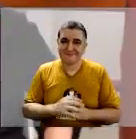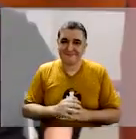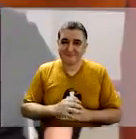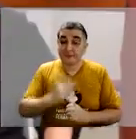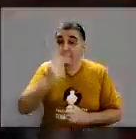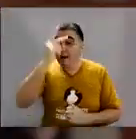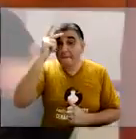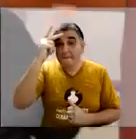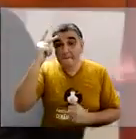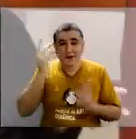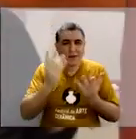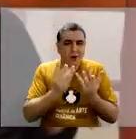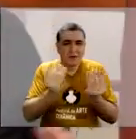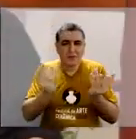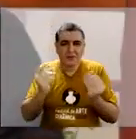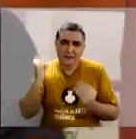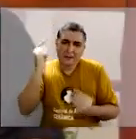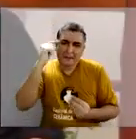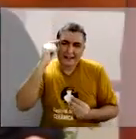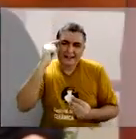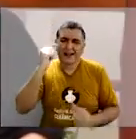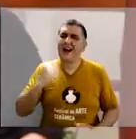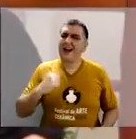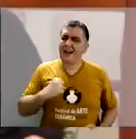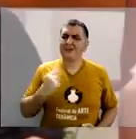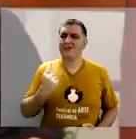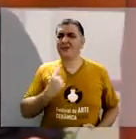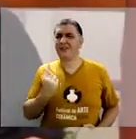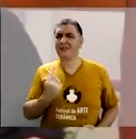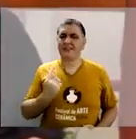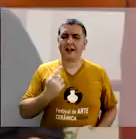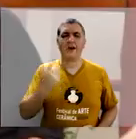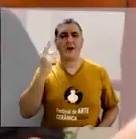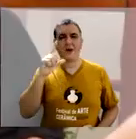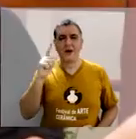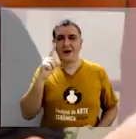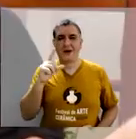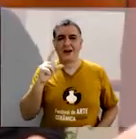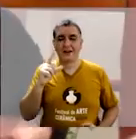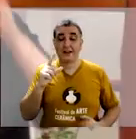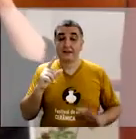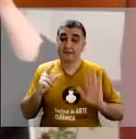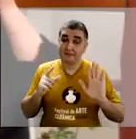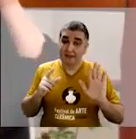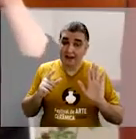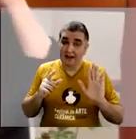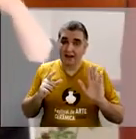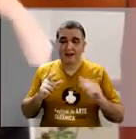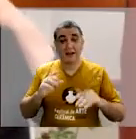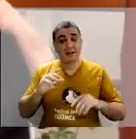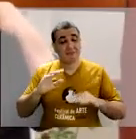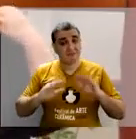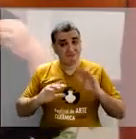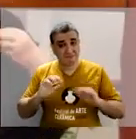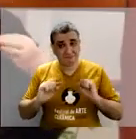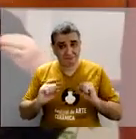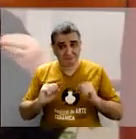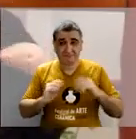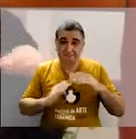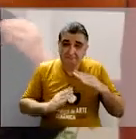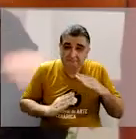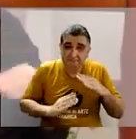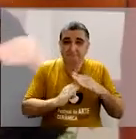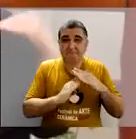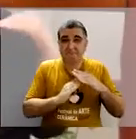cursos, né? Tem muitas pessoas que acham que elas sozinhas elas vão conseguir. Só que não adianta, ela nunca vai